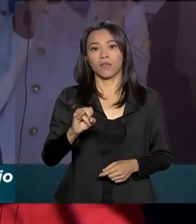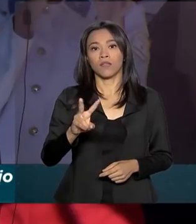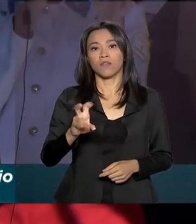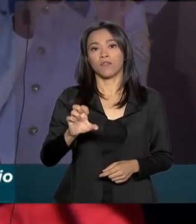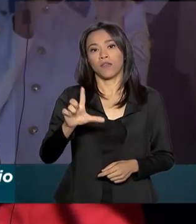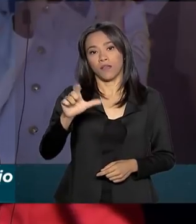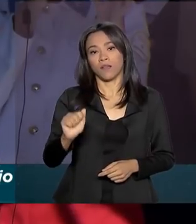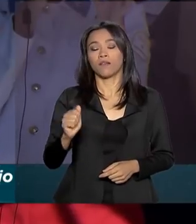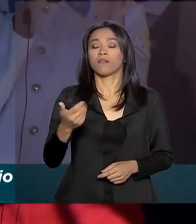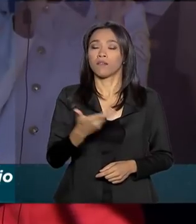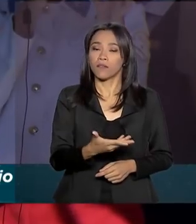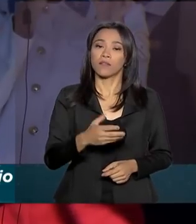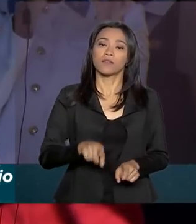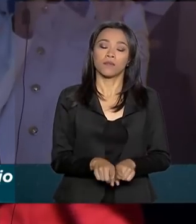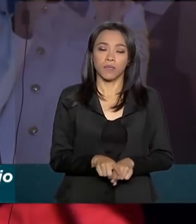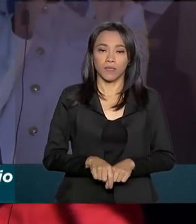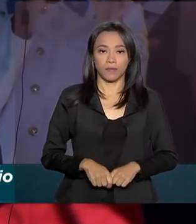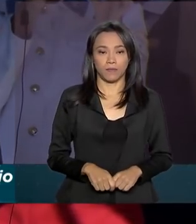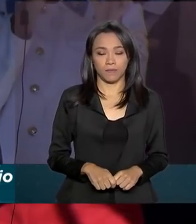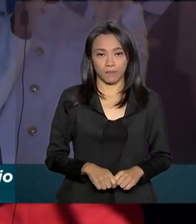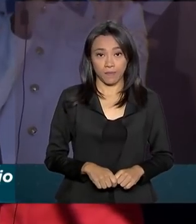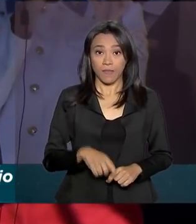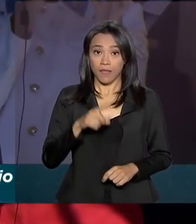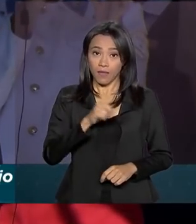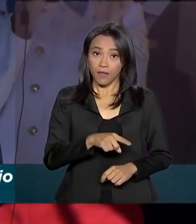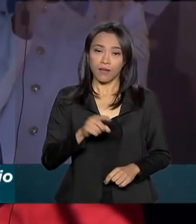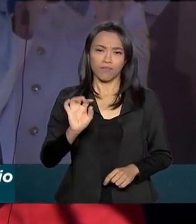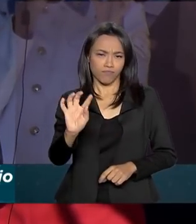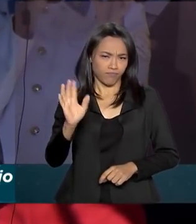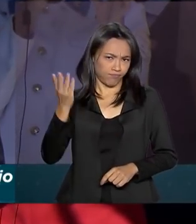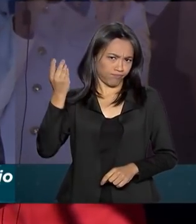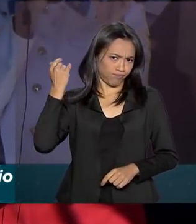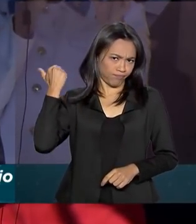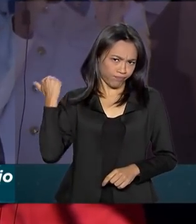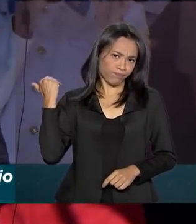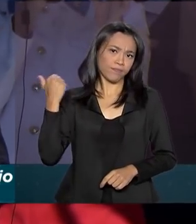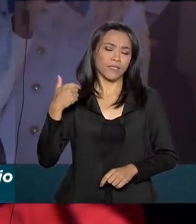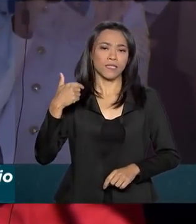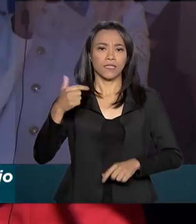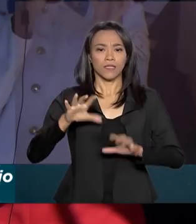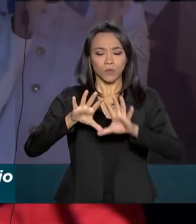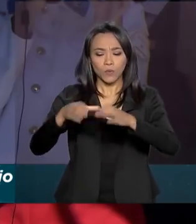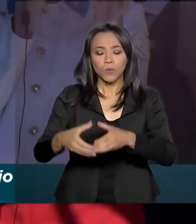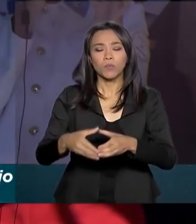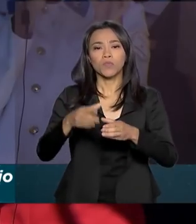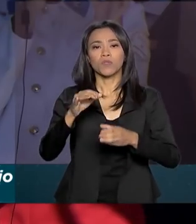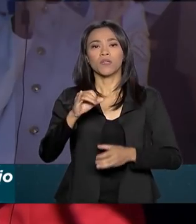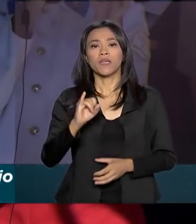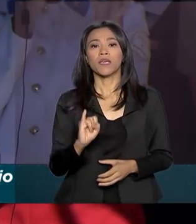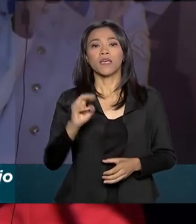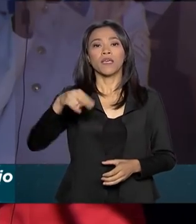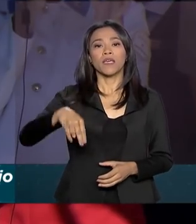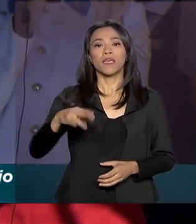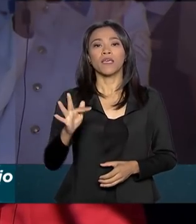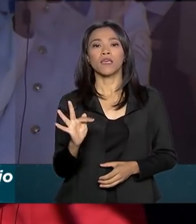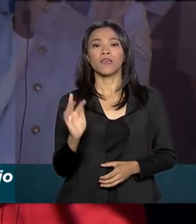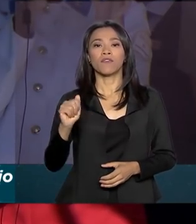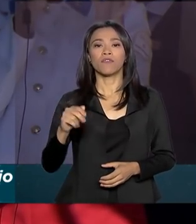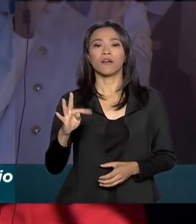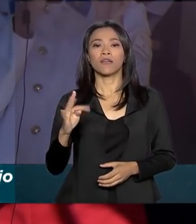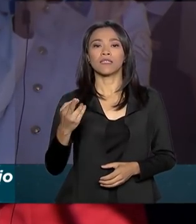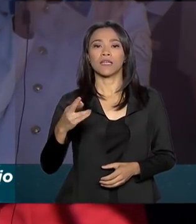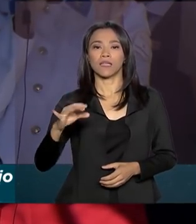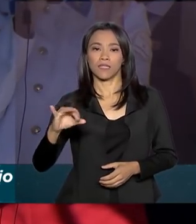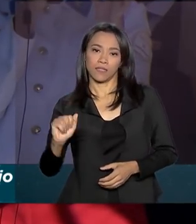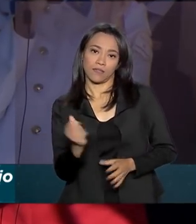anos serviu a infantaria do brasil senhoras e senhores é com muita satisfação